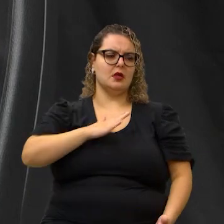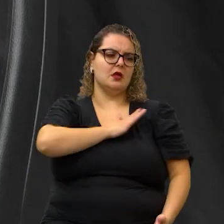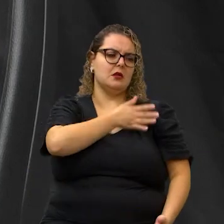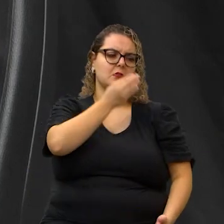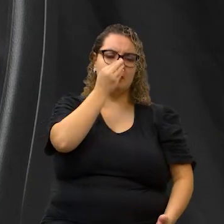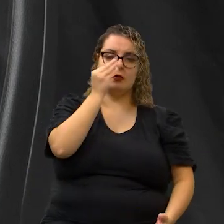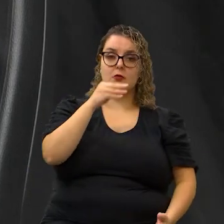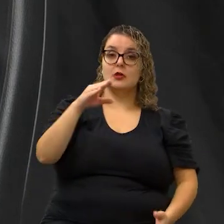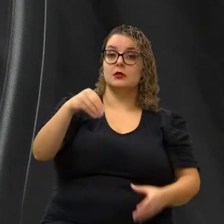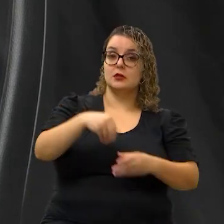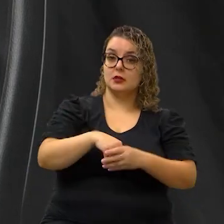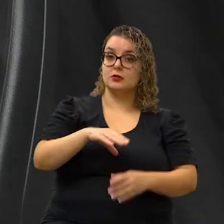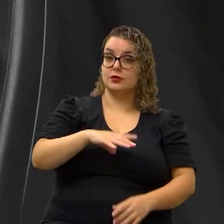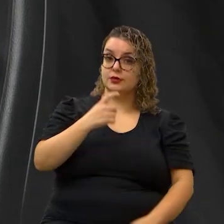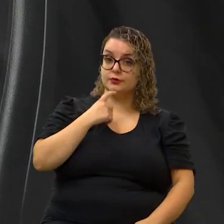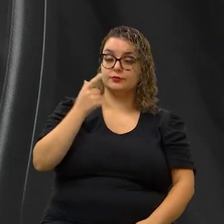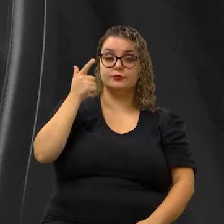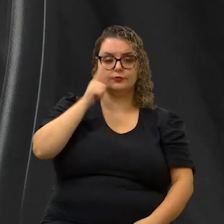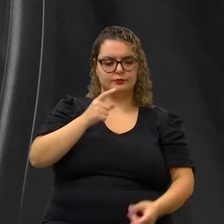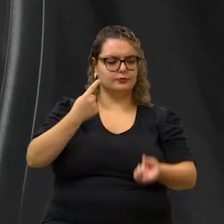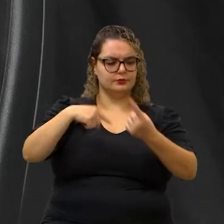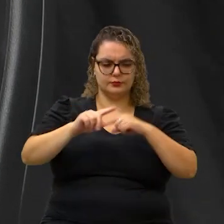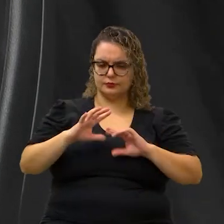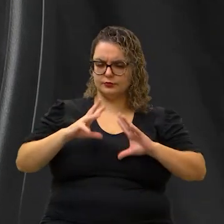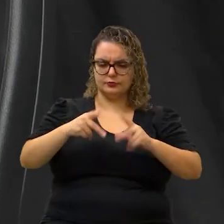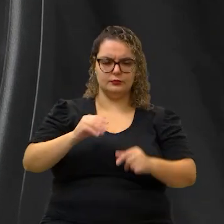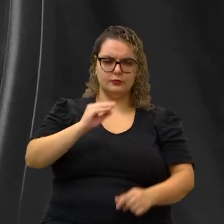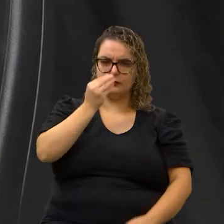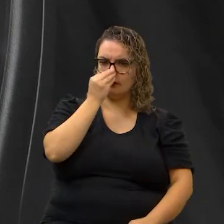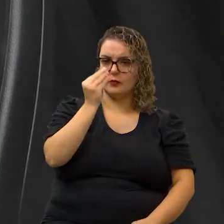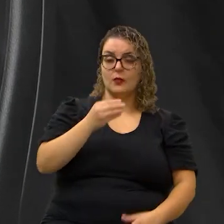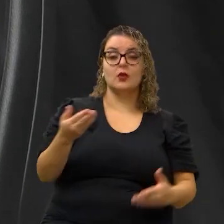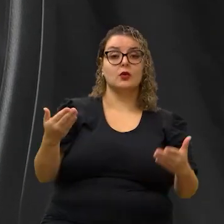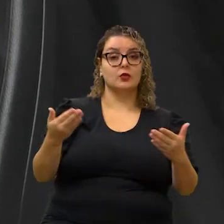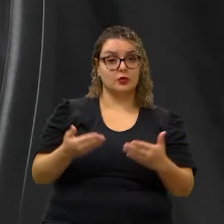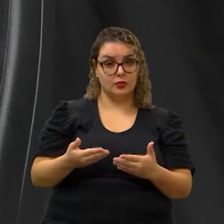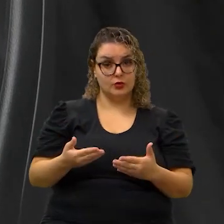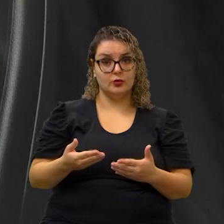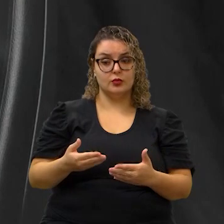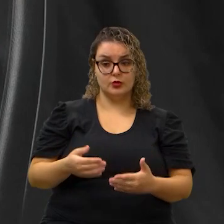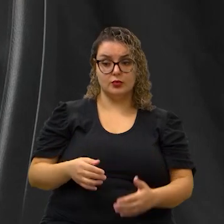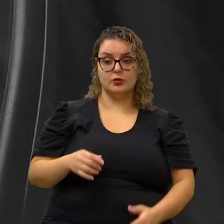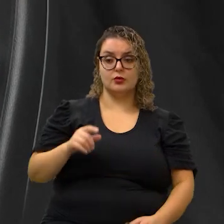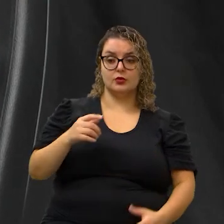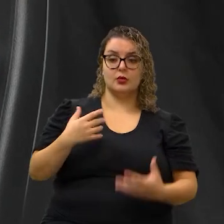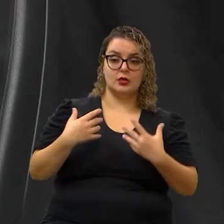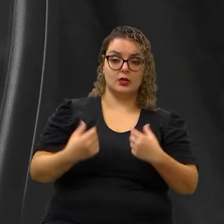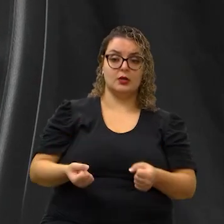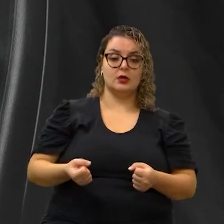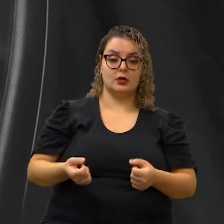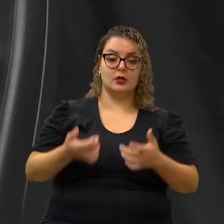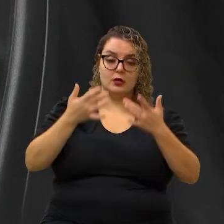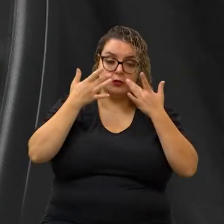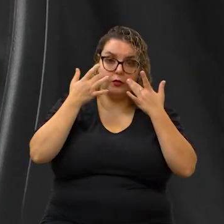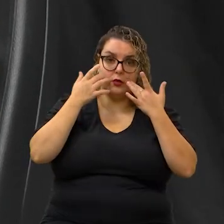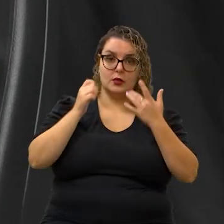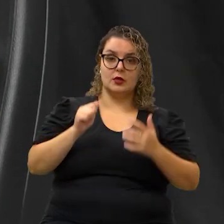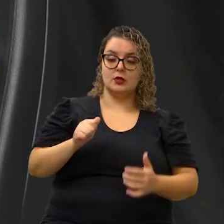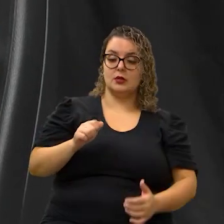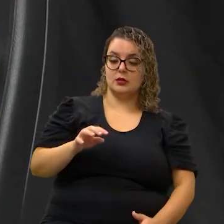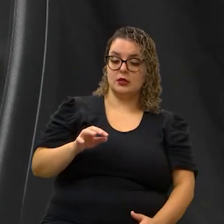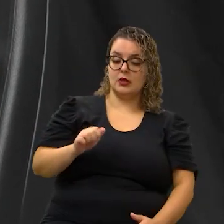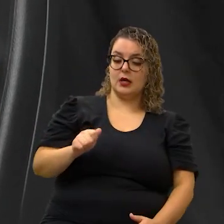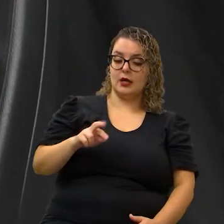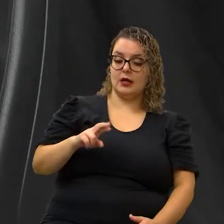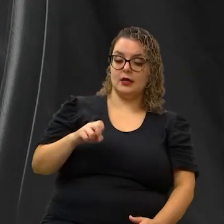né? Em Campinas, e que conseguiu superar todos esses preconceitos e que hoje recebe o nome do